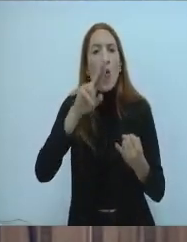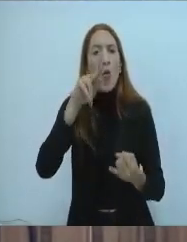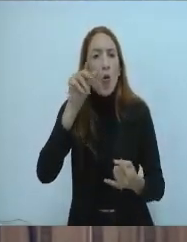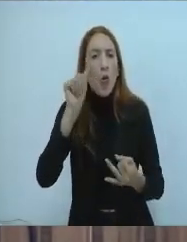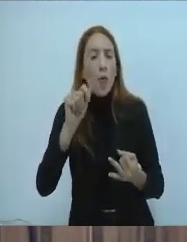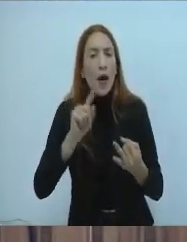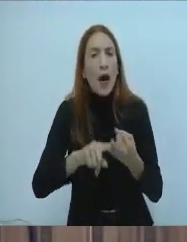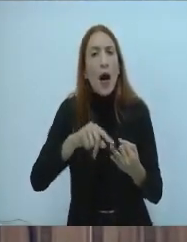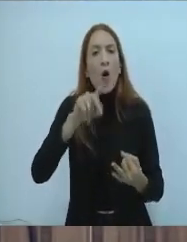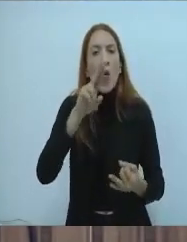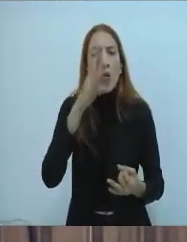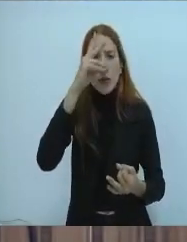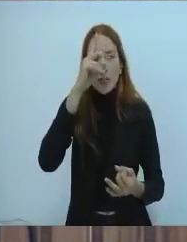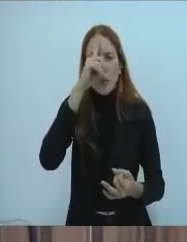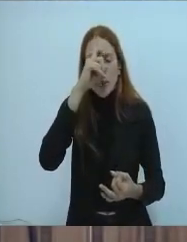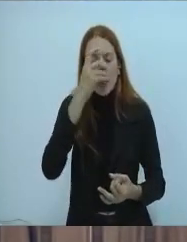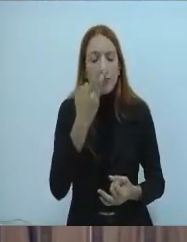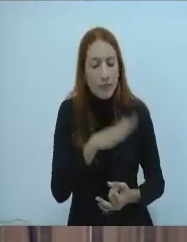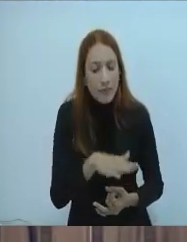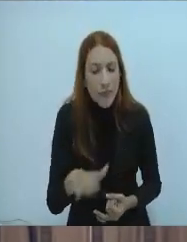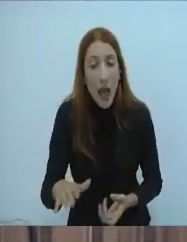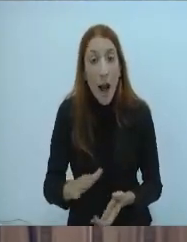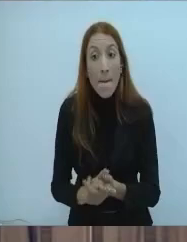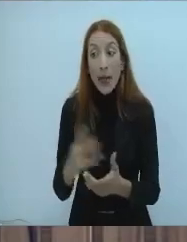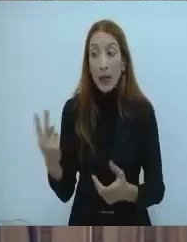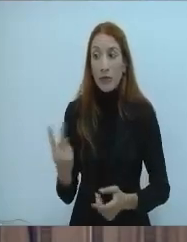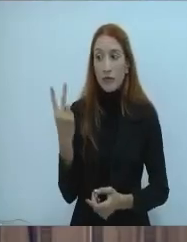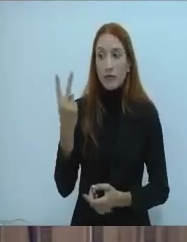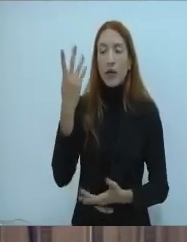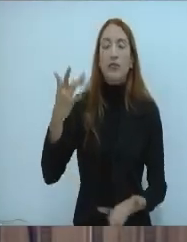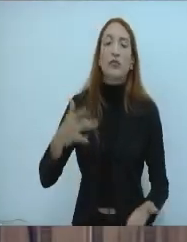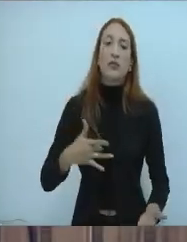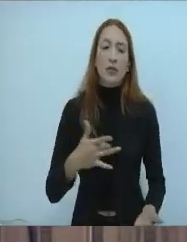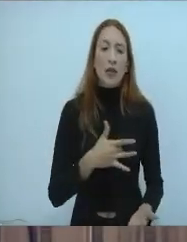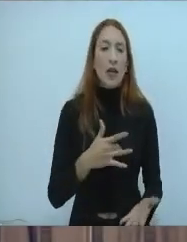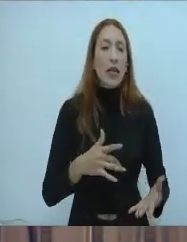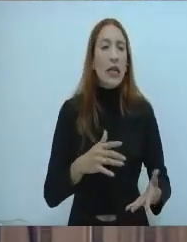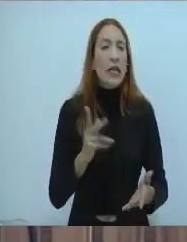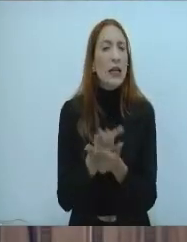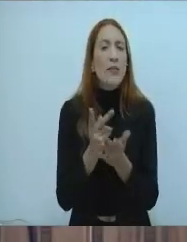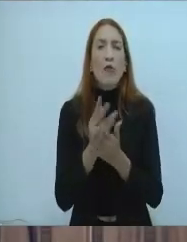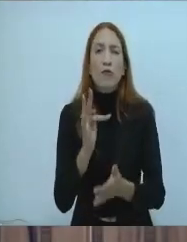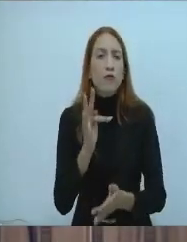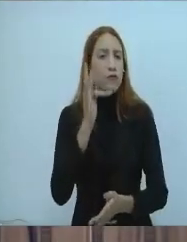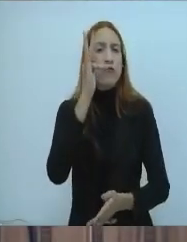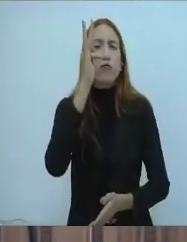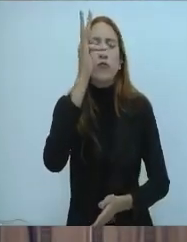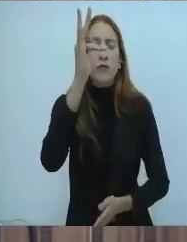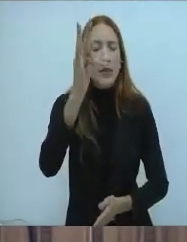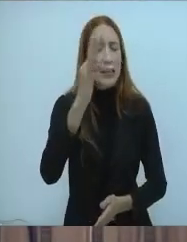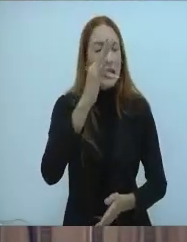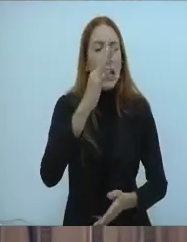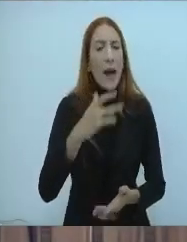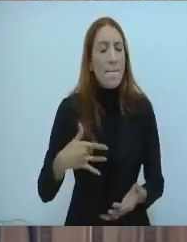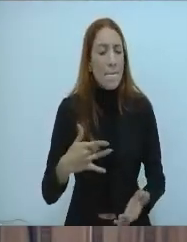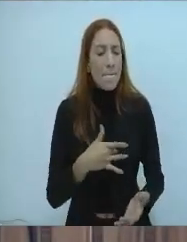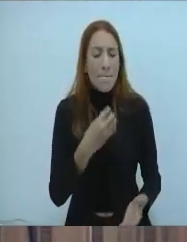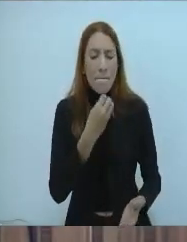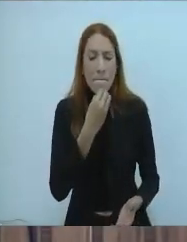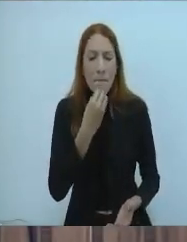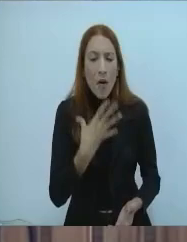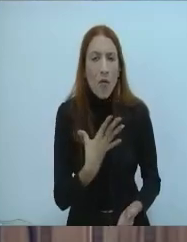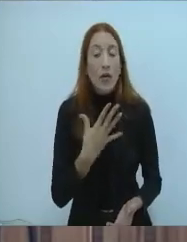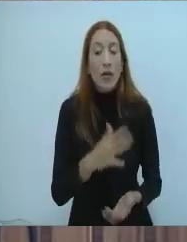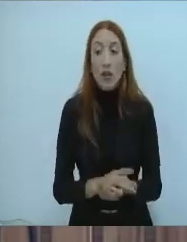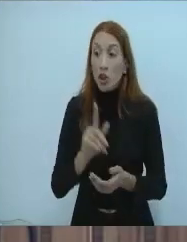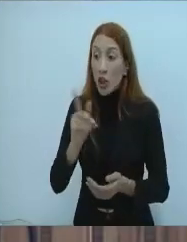homem para valorizar os nossos Profissionais de Saúde e garantir um futuro brilhante para vocês você já conquistaram muito